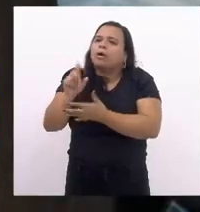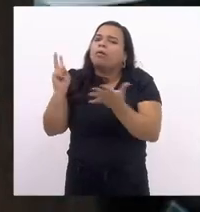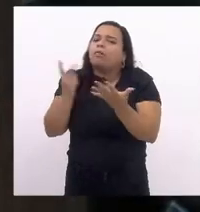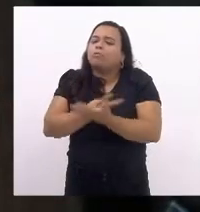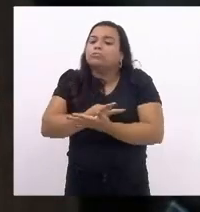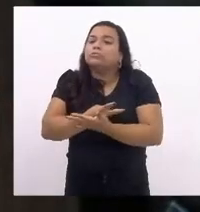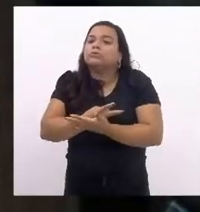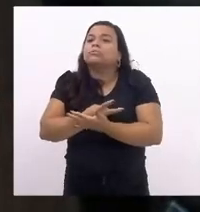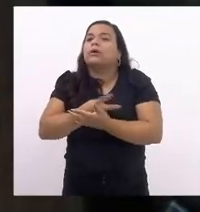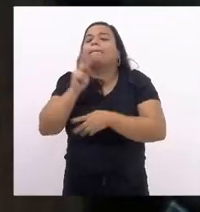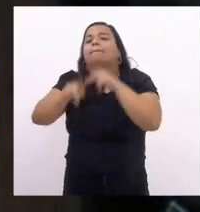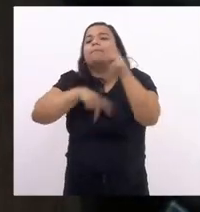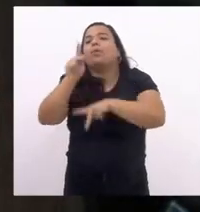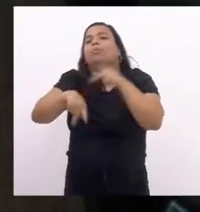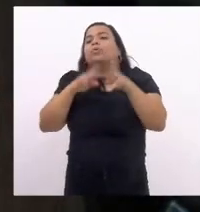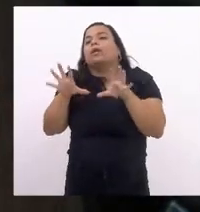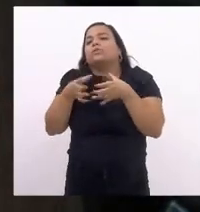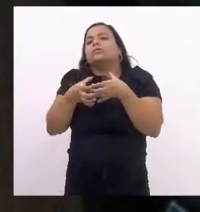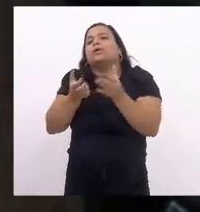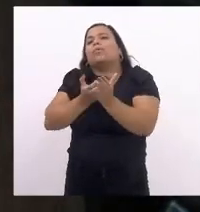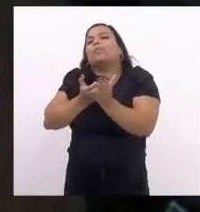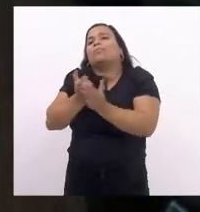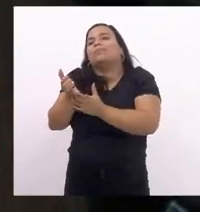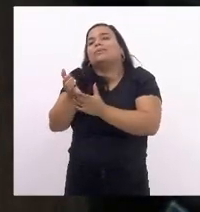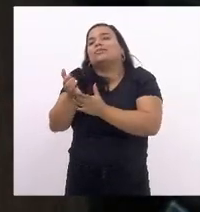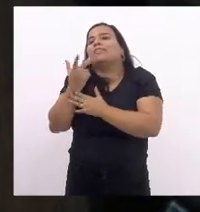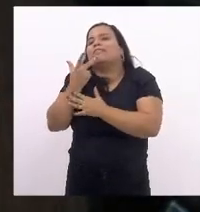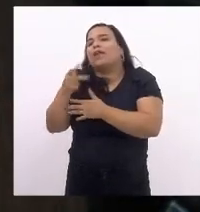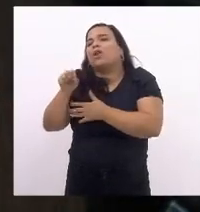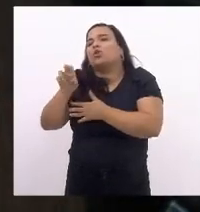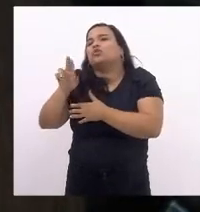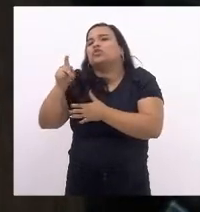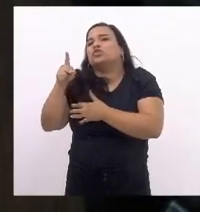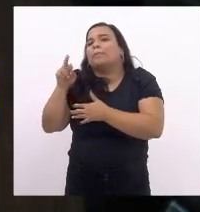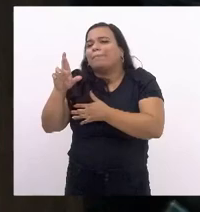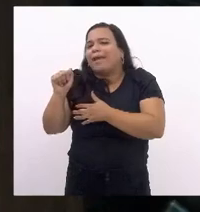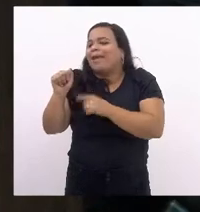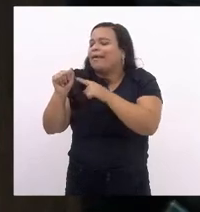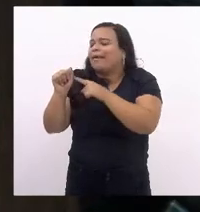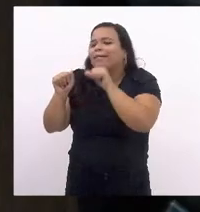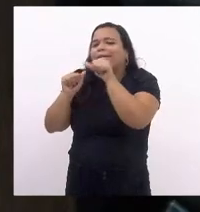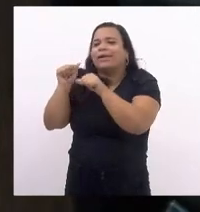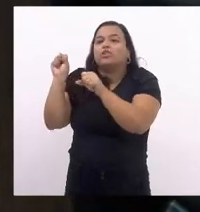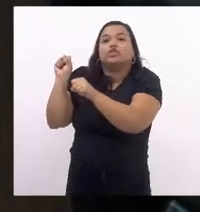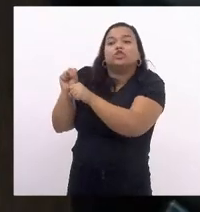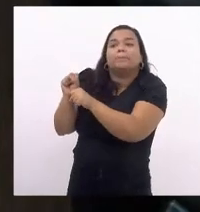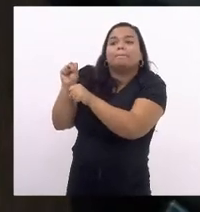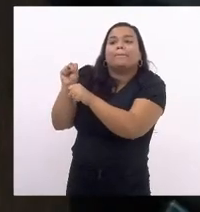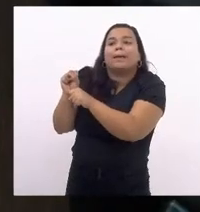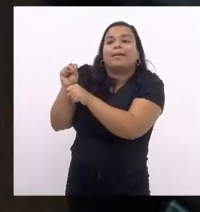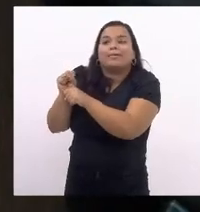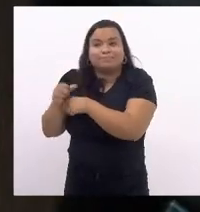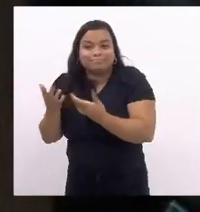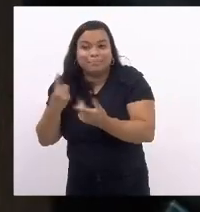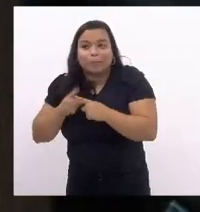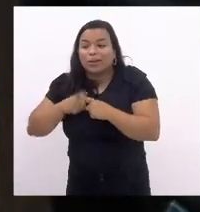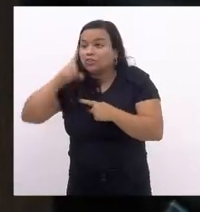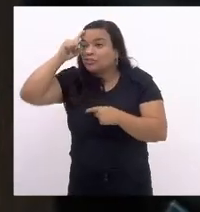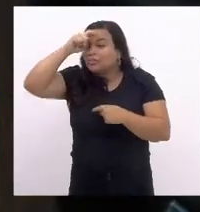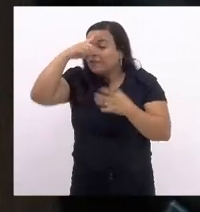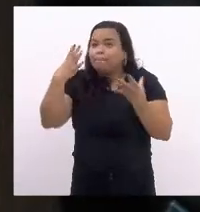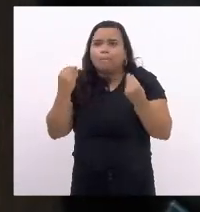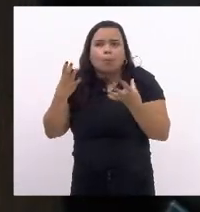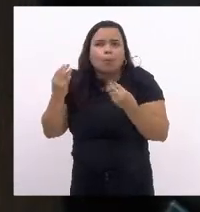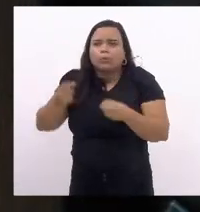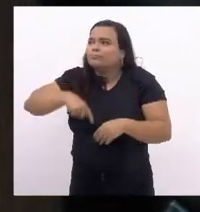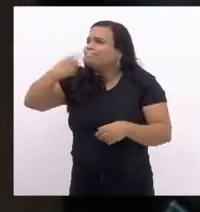a tal ponto que, num dado momento, a população começava a apelidar o SuperRJ de EsperaRJ, tantas eram as dificuldades para que o recurso chegasse na